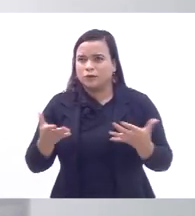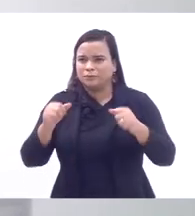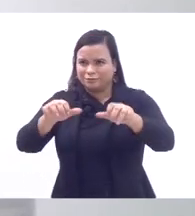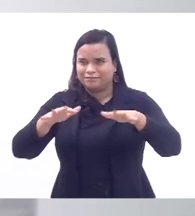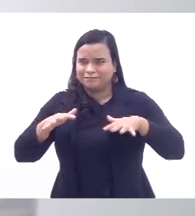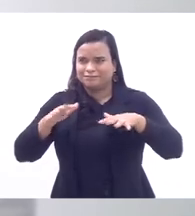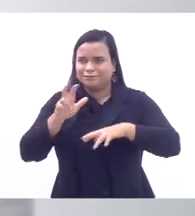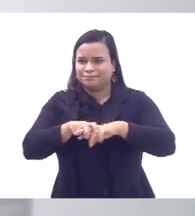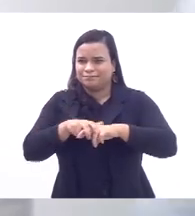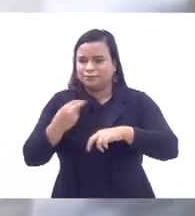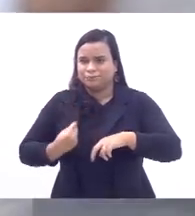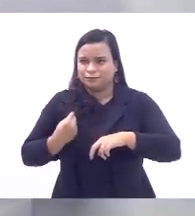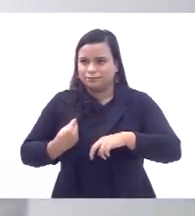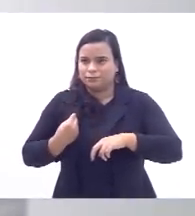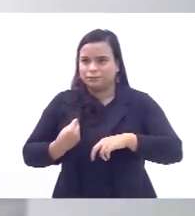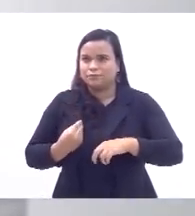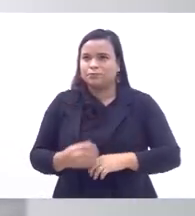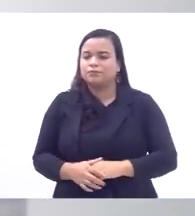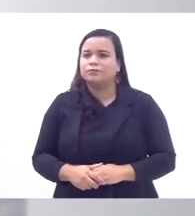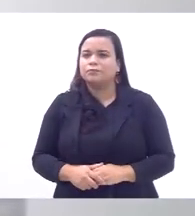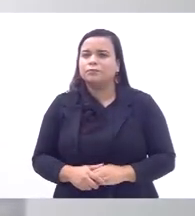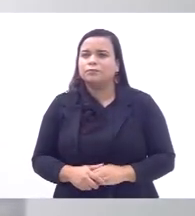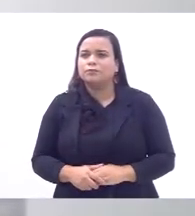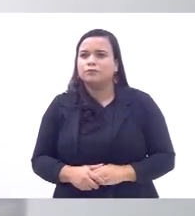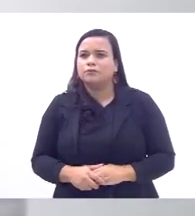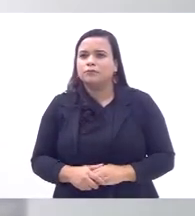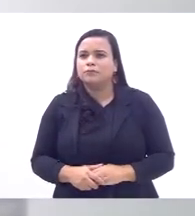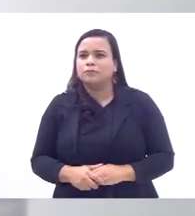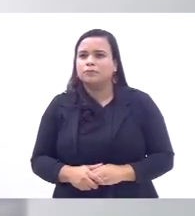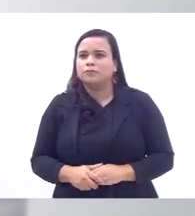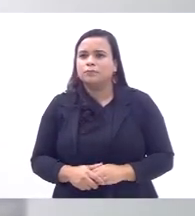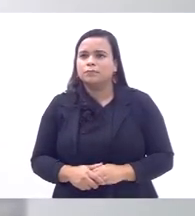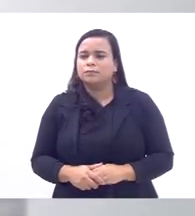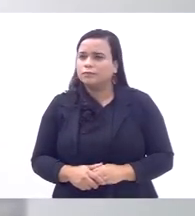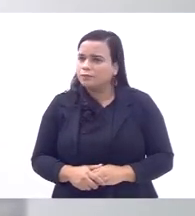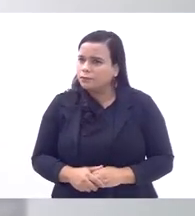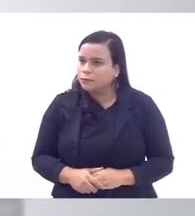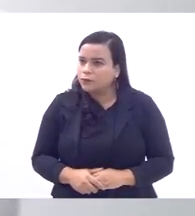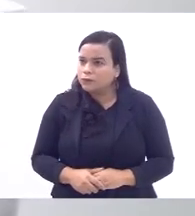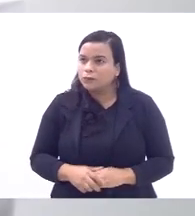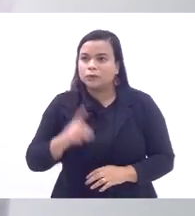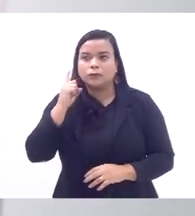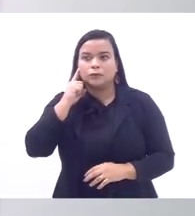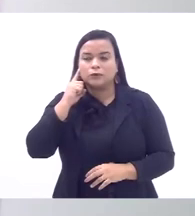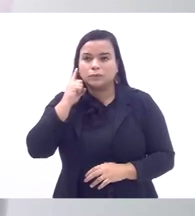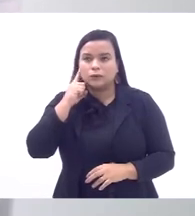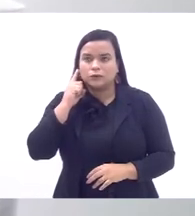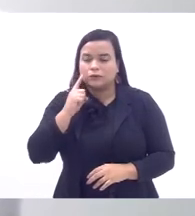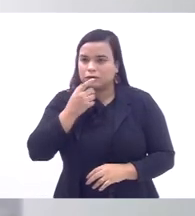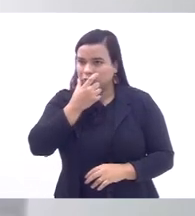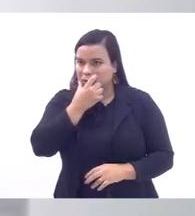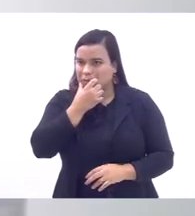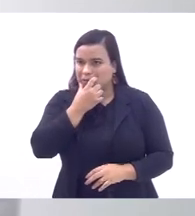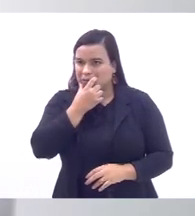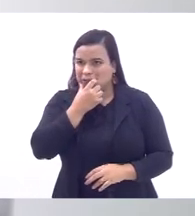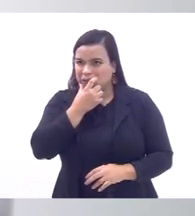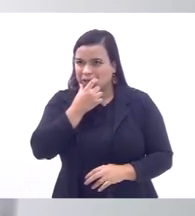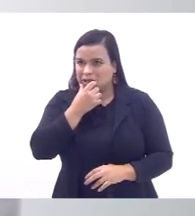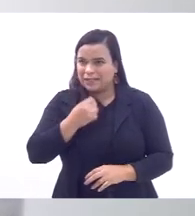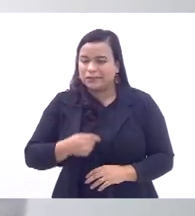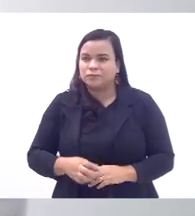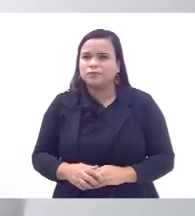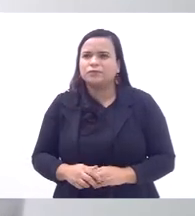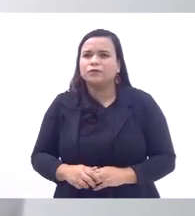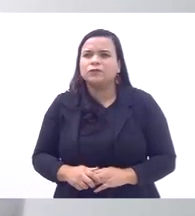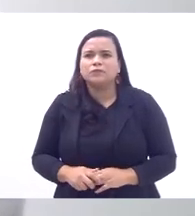pelo ouro, a mati, um becalé. Obrigado por pessoas que organizou esse evento. Mo si fi asiko yi dupe lowo awon to je wi